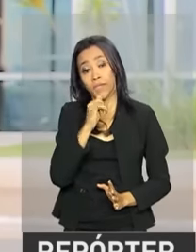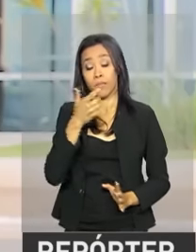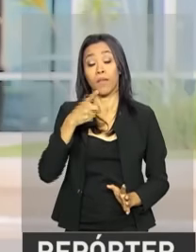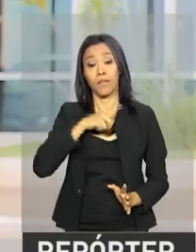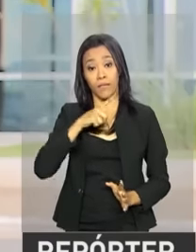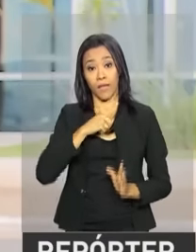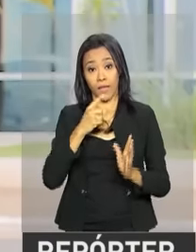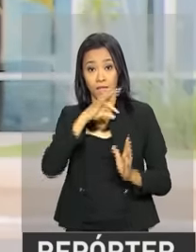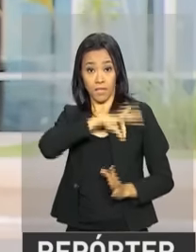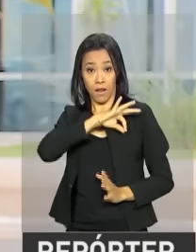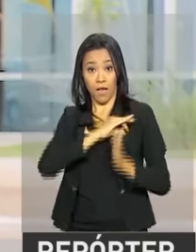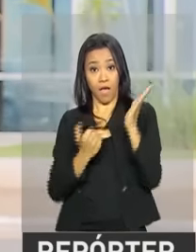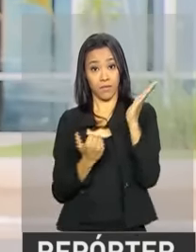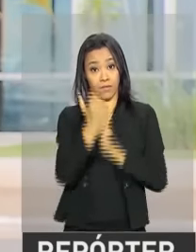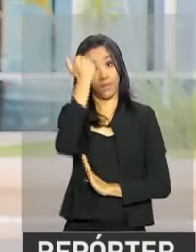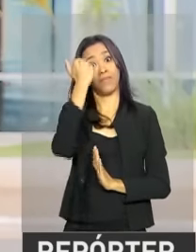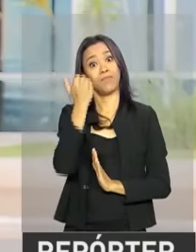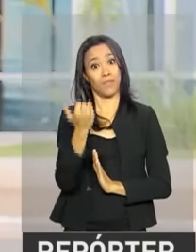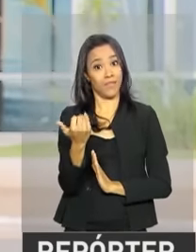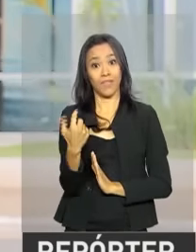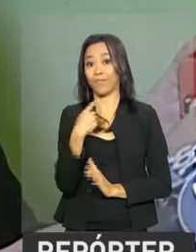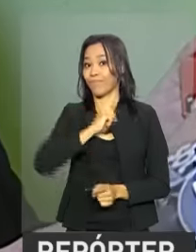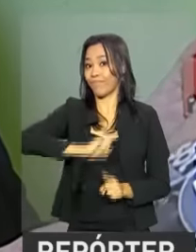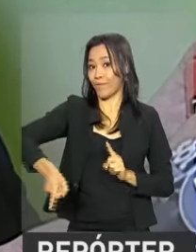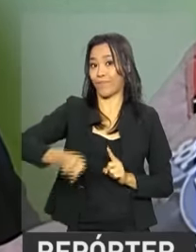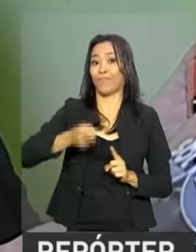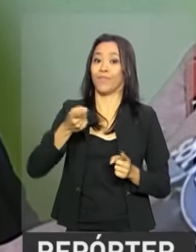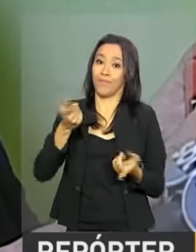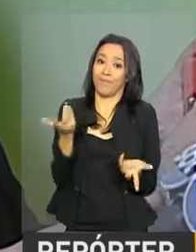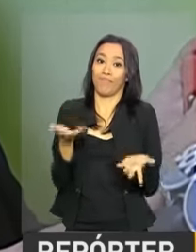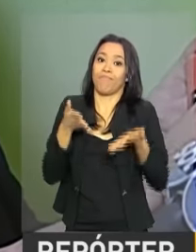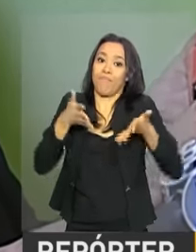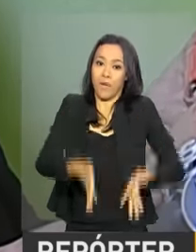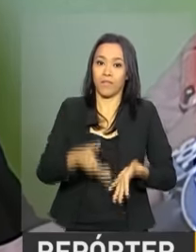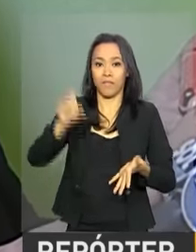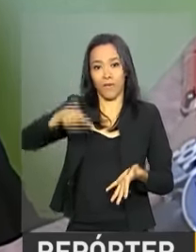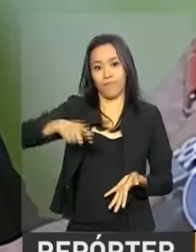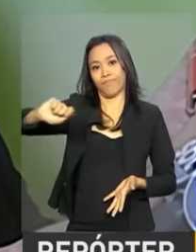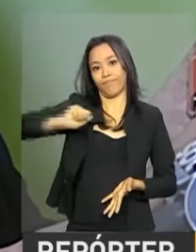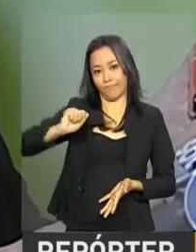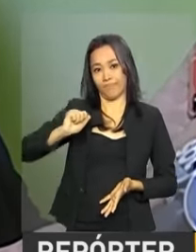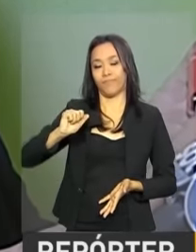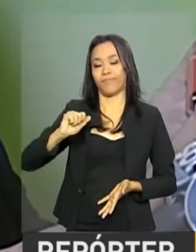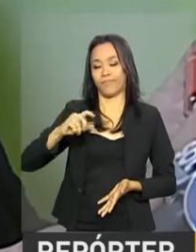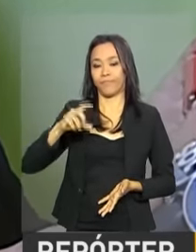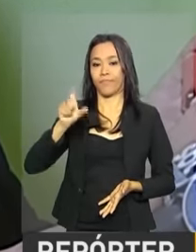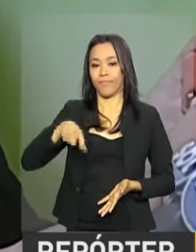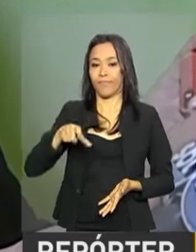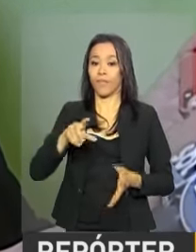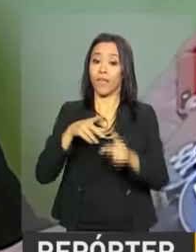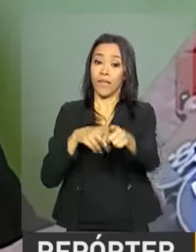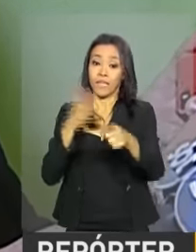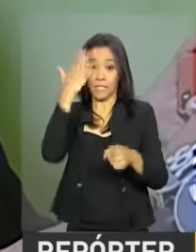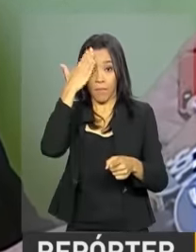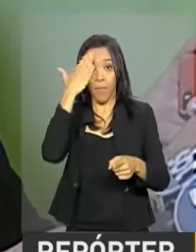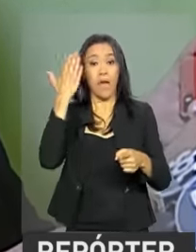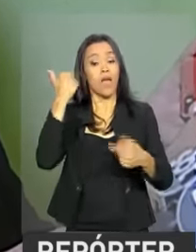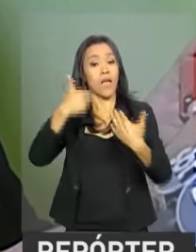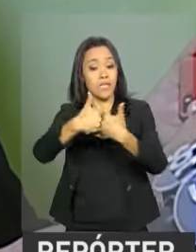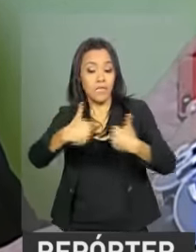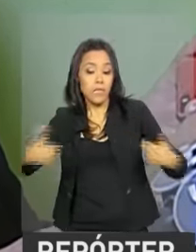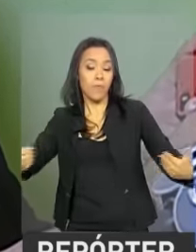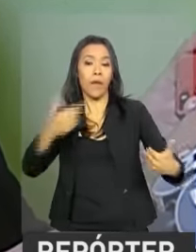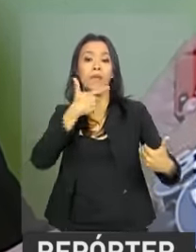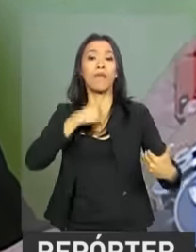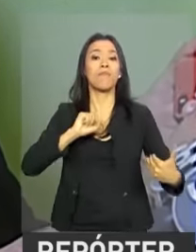T renda superior à exigida pelo programa eu tenho certeza que nós vamos fazer separar o joio do trigo e garantir que aqueles que realmente